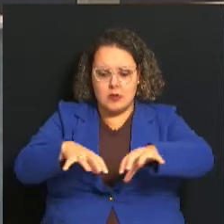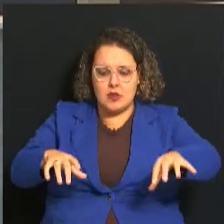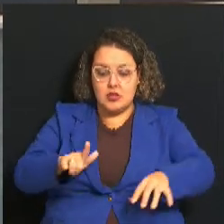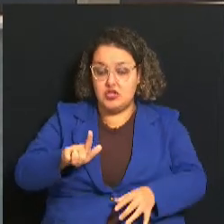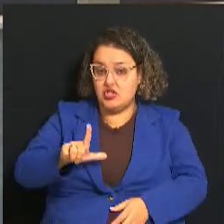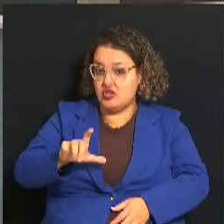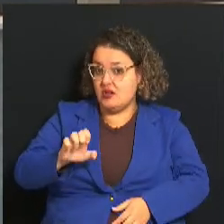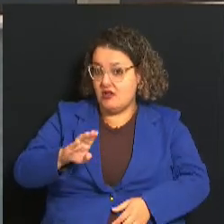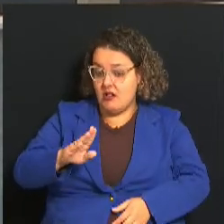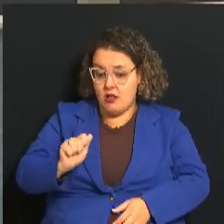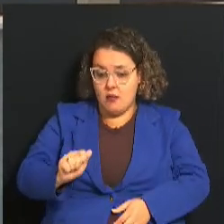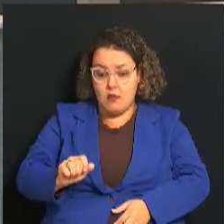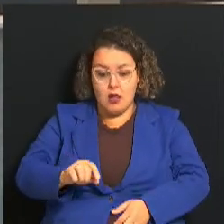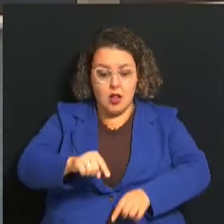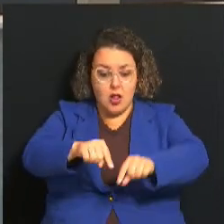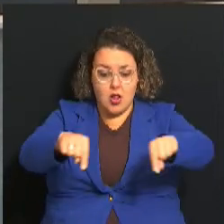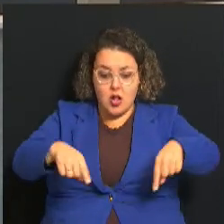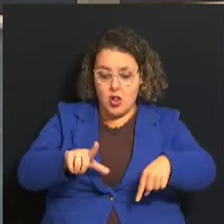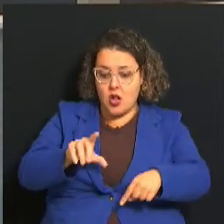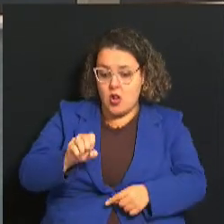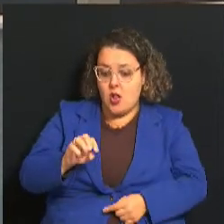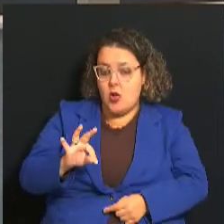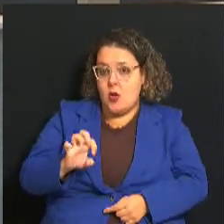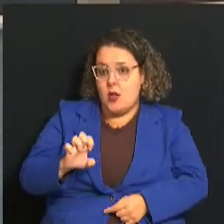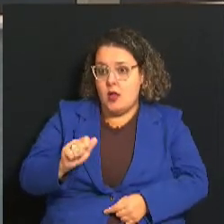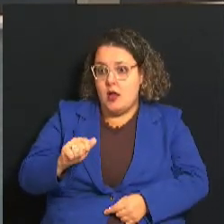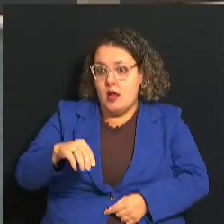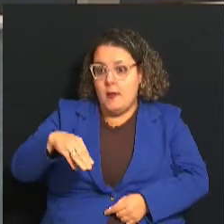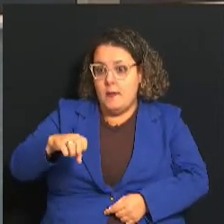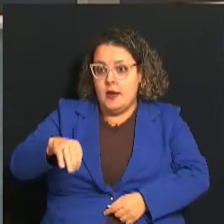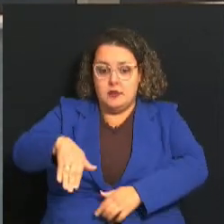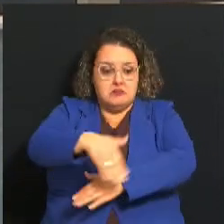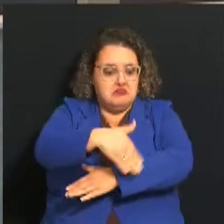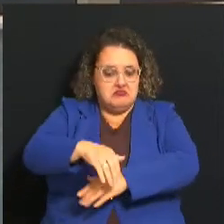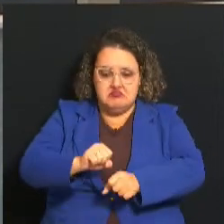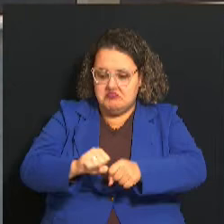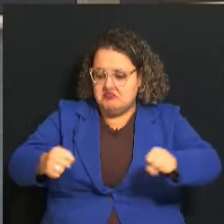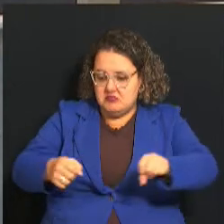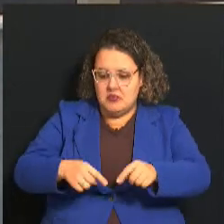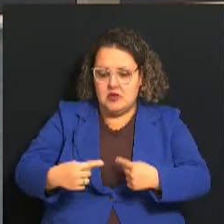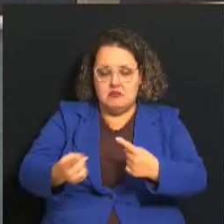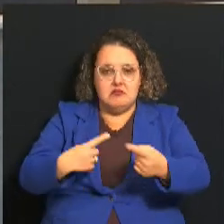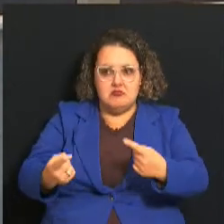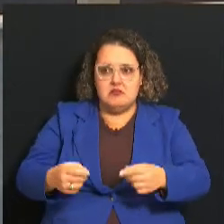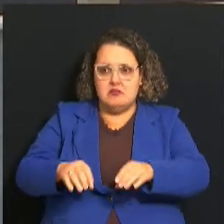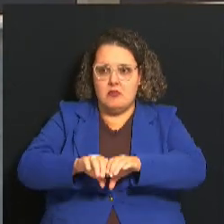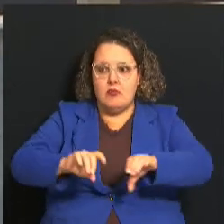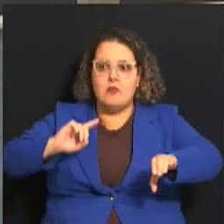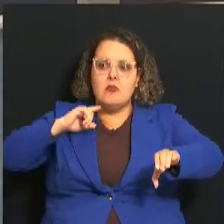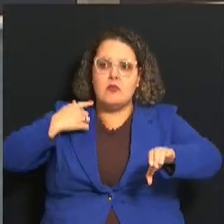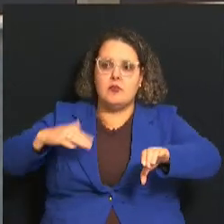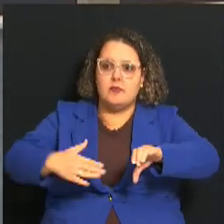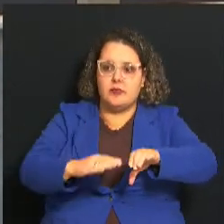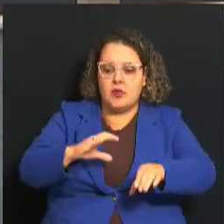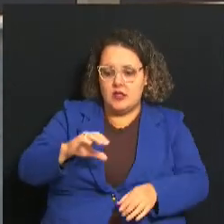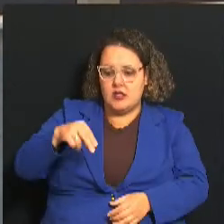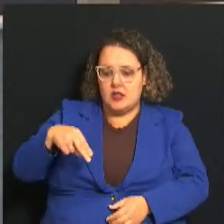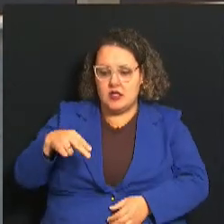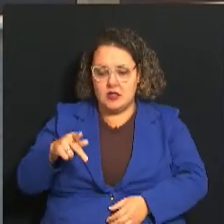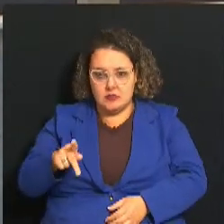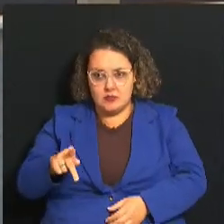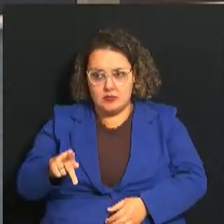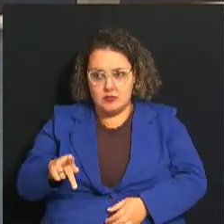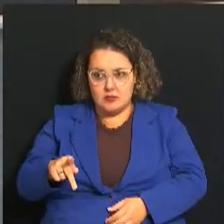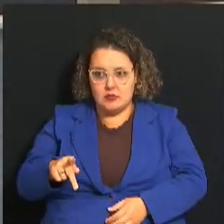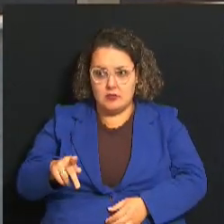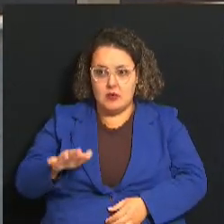ninguém fez loteamento, não tem rua, não tem ampliação de avenida. O esgoto do CNPEM é uma fossa